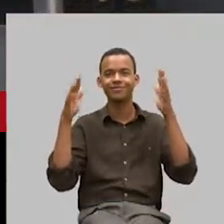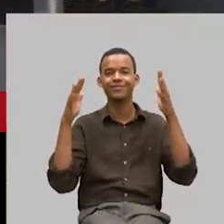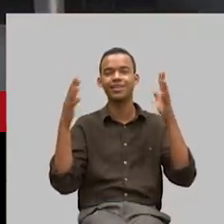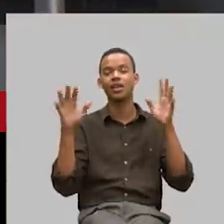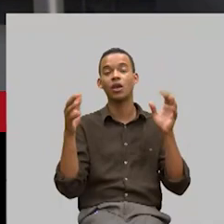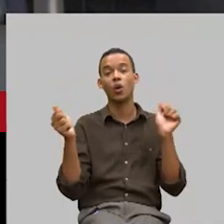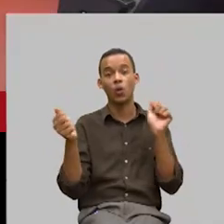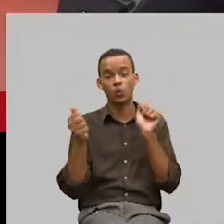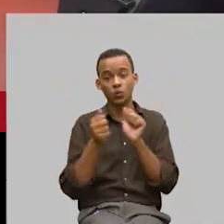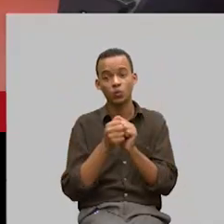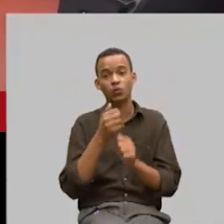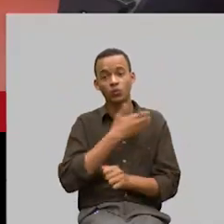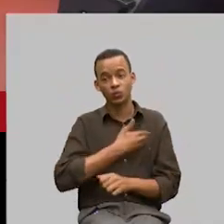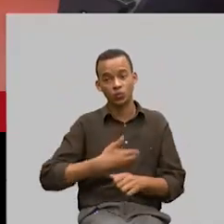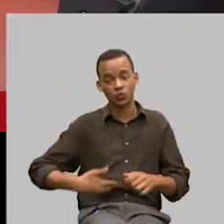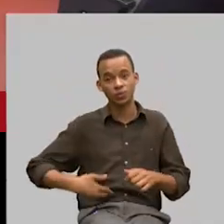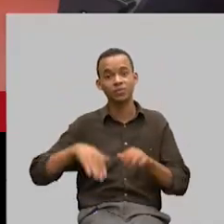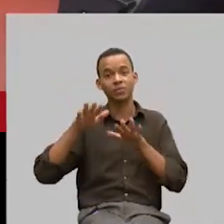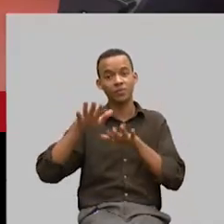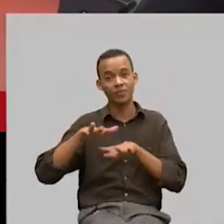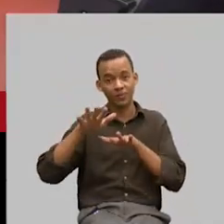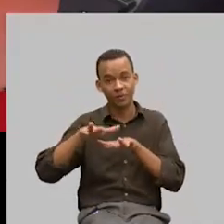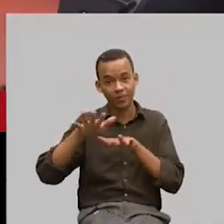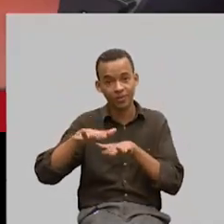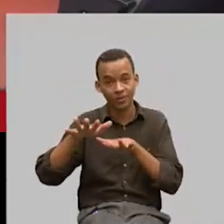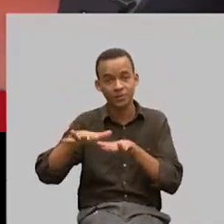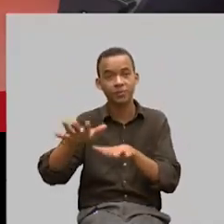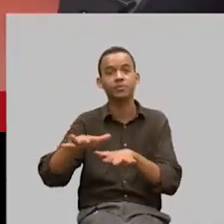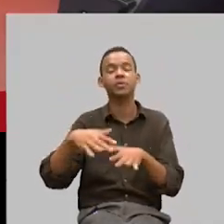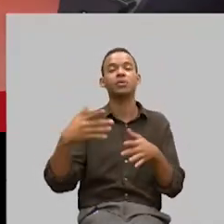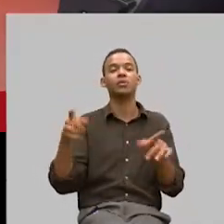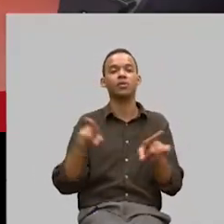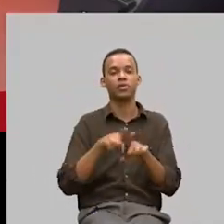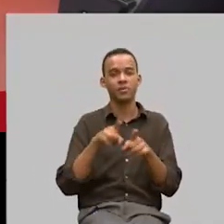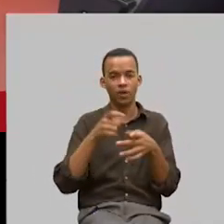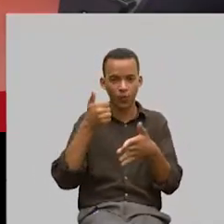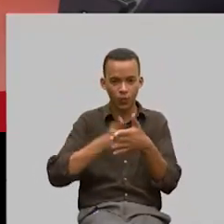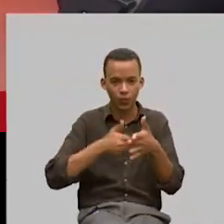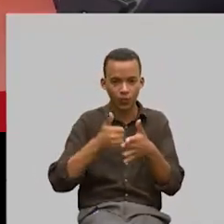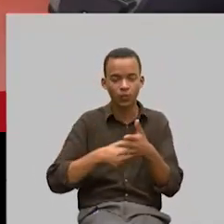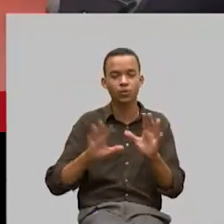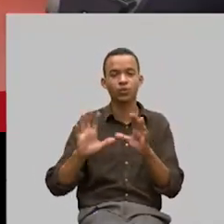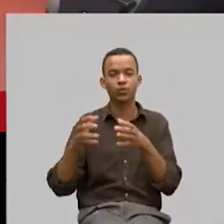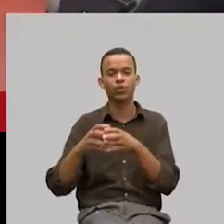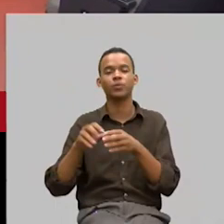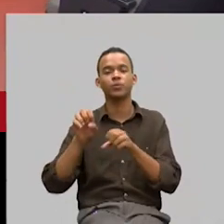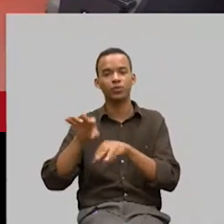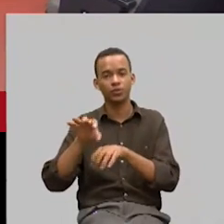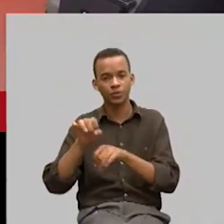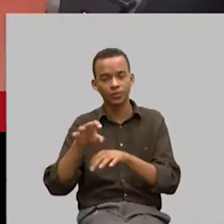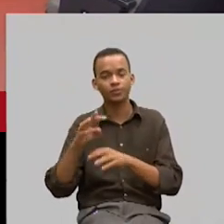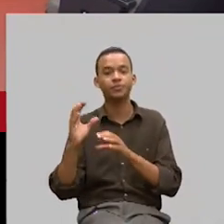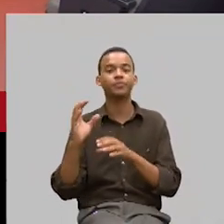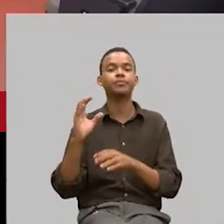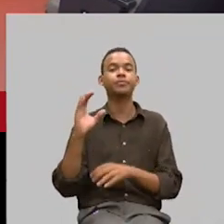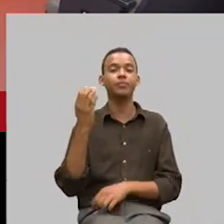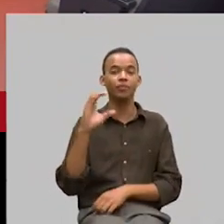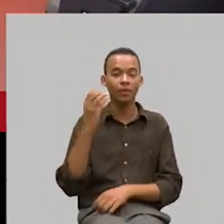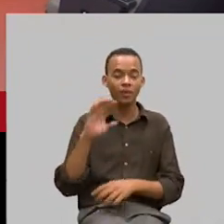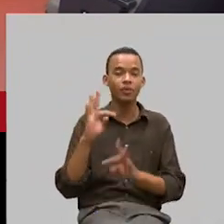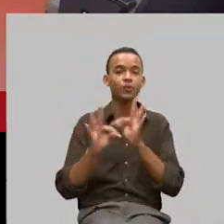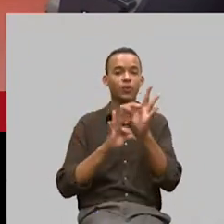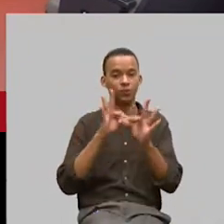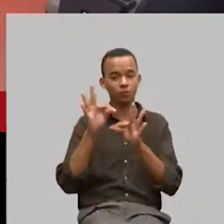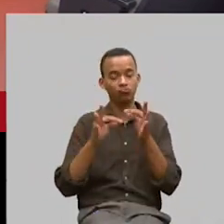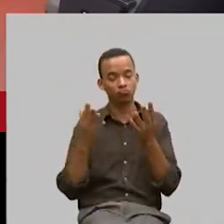populares viva a luta da comissão de Educação Ciência e Tecnologia e também nosso abraço aqui